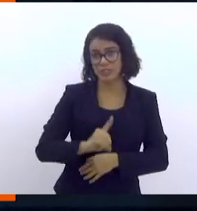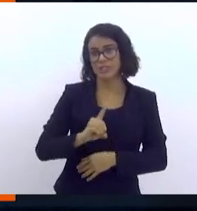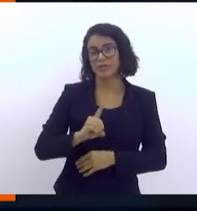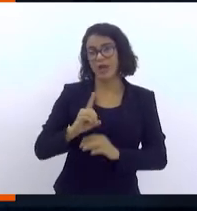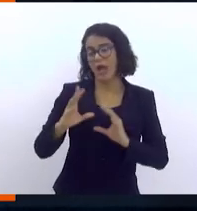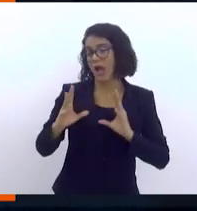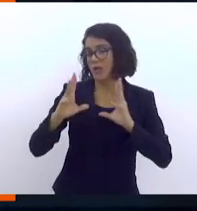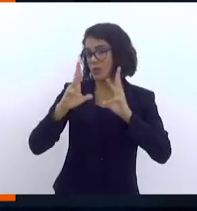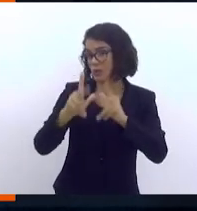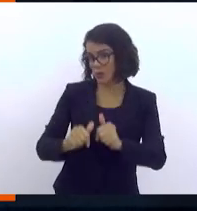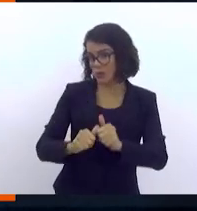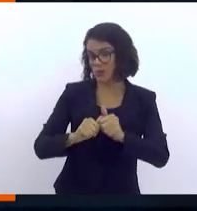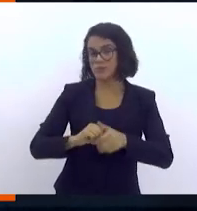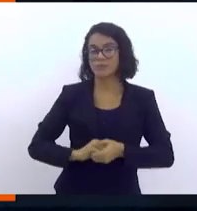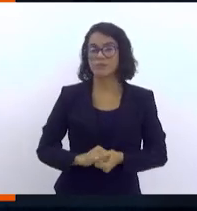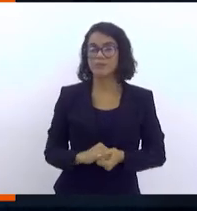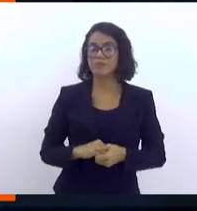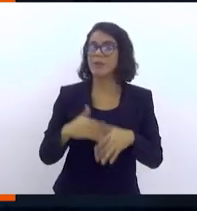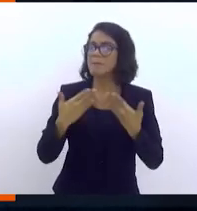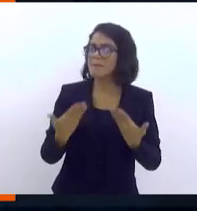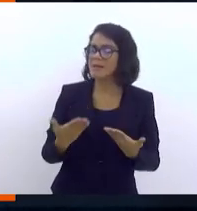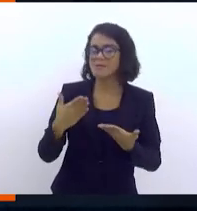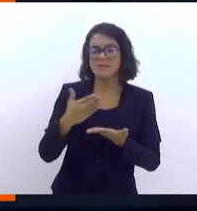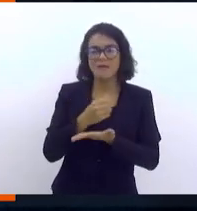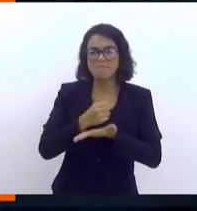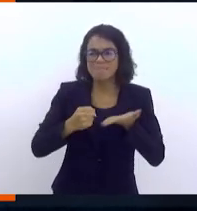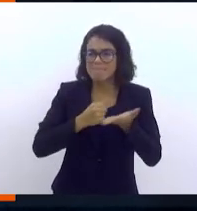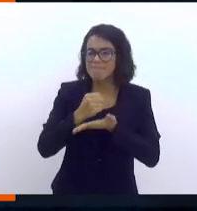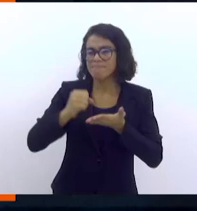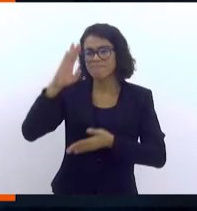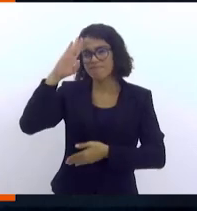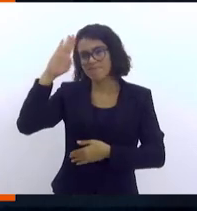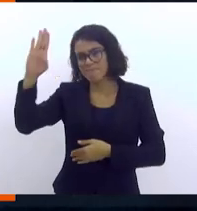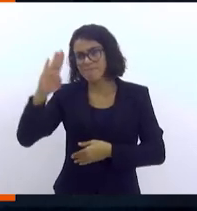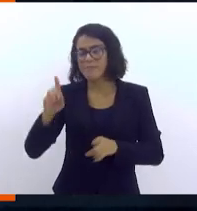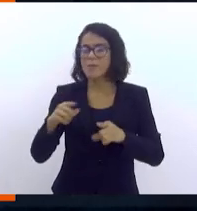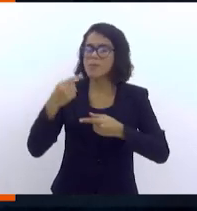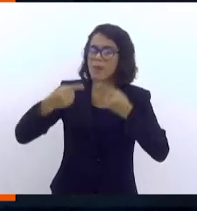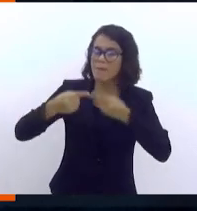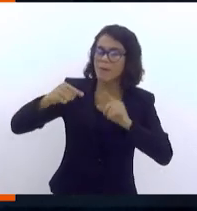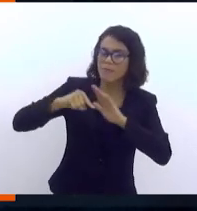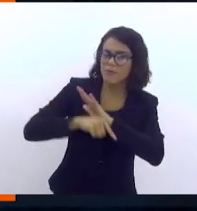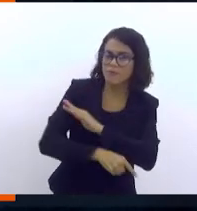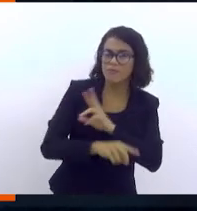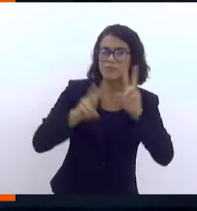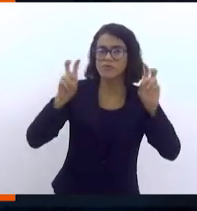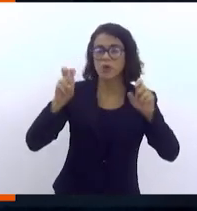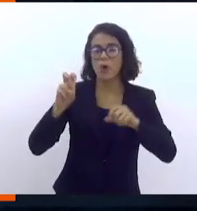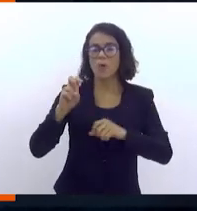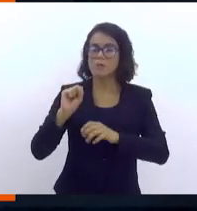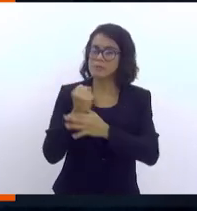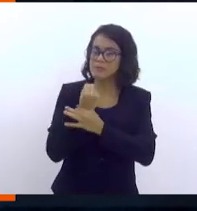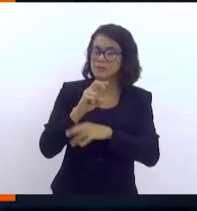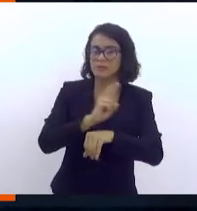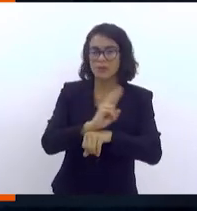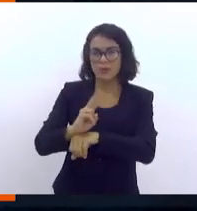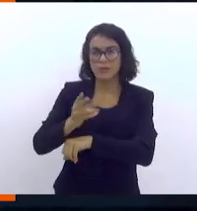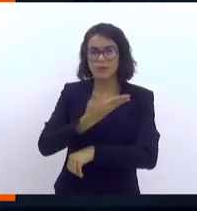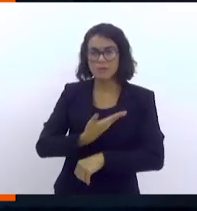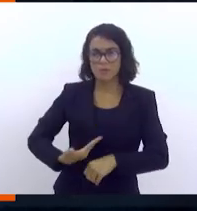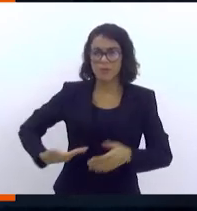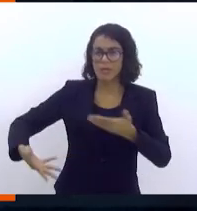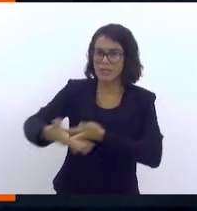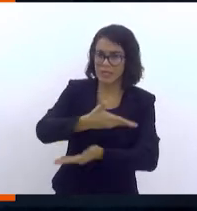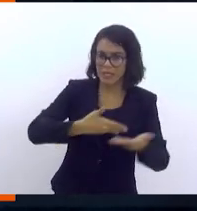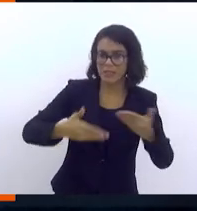indiscriminadamente para isso é fundamental um debate profundo também sobre segurança pública educação integração